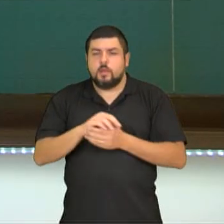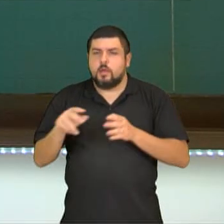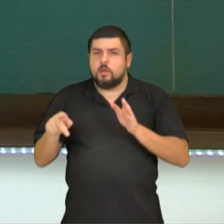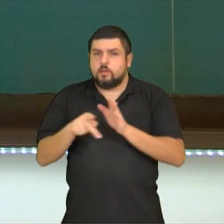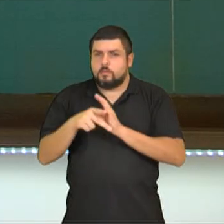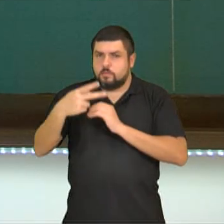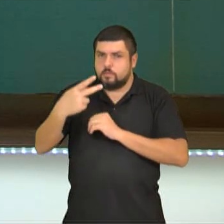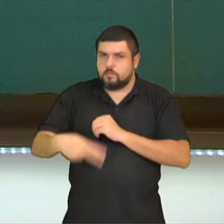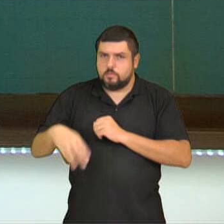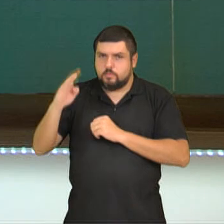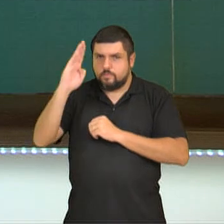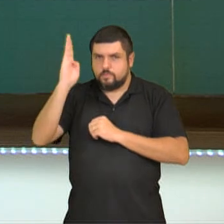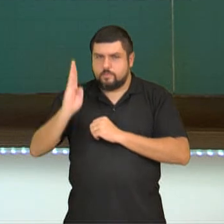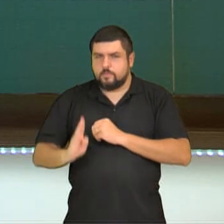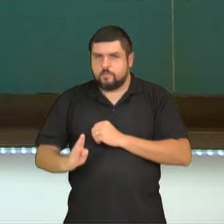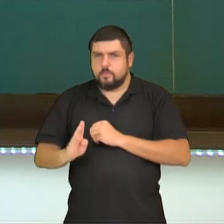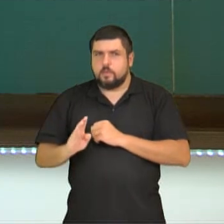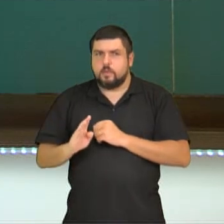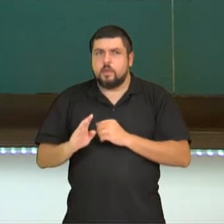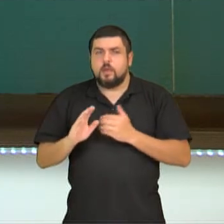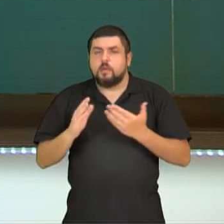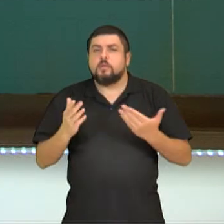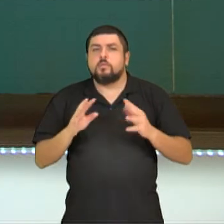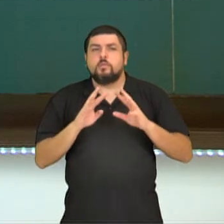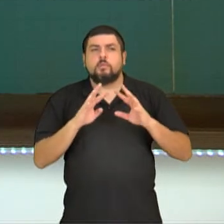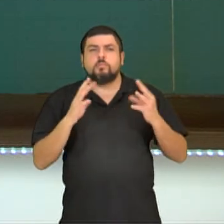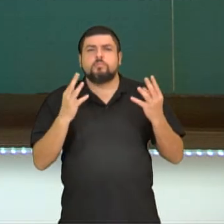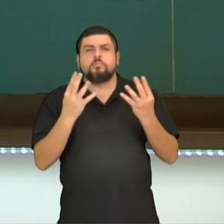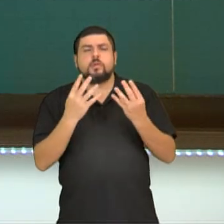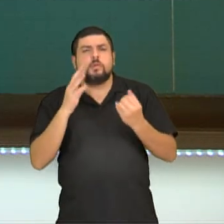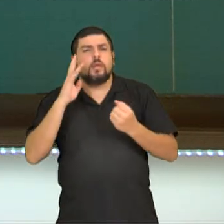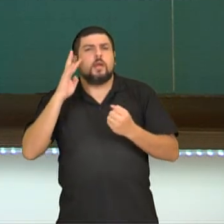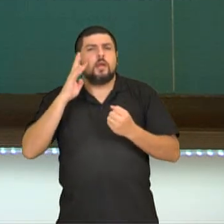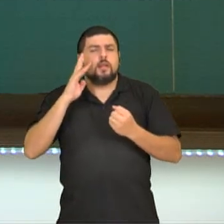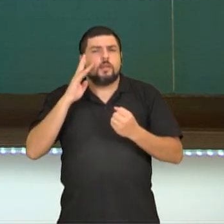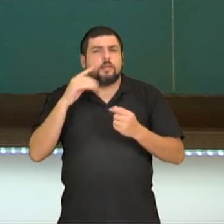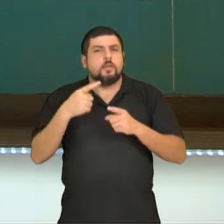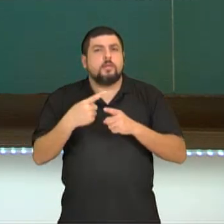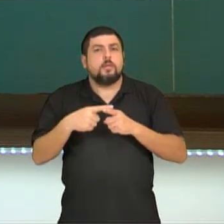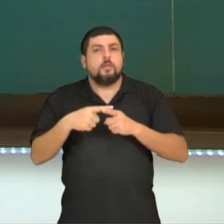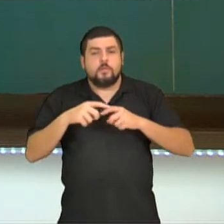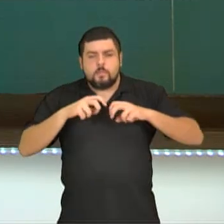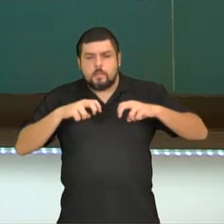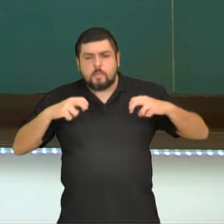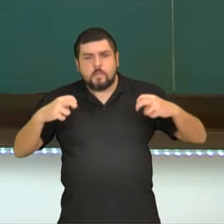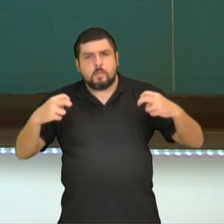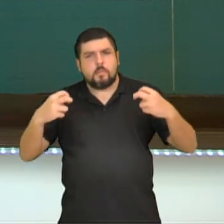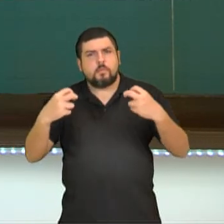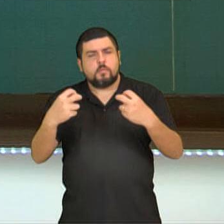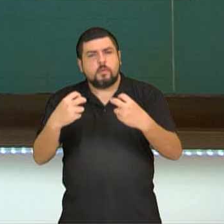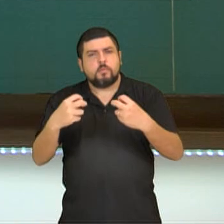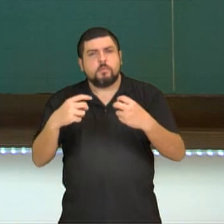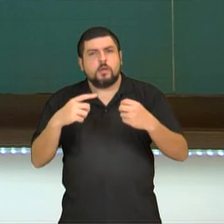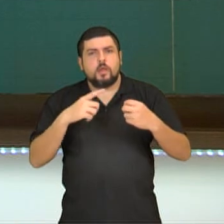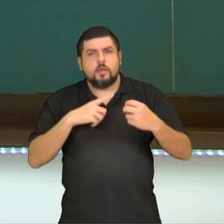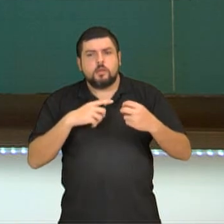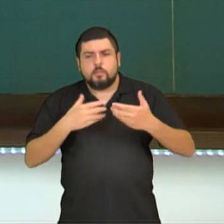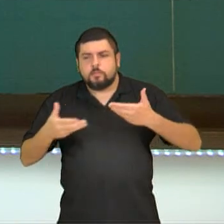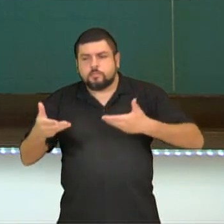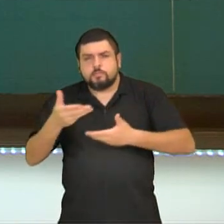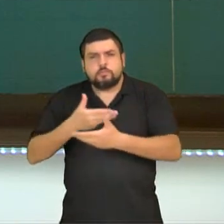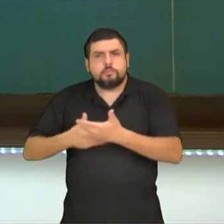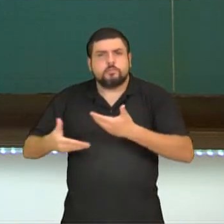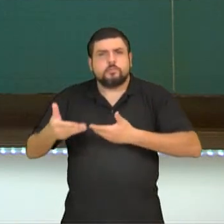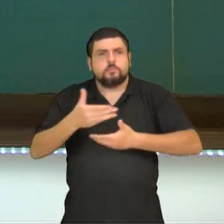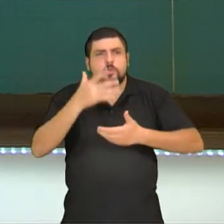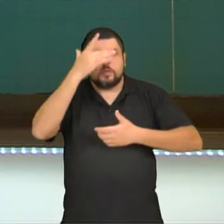já viu, e essa roda ela é muito legal porque ela caracteriza muito também essa questão das lutas, integrar as pessoas, fazer